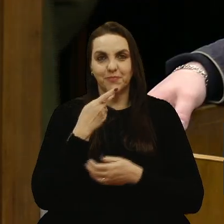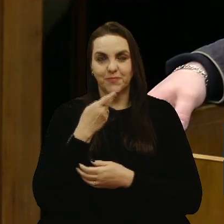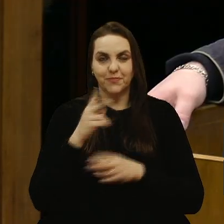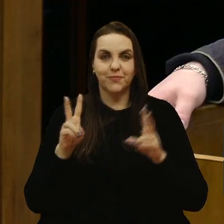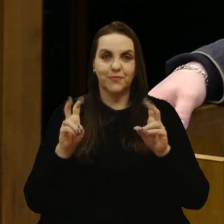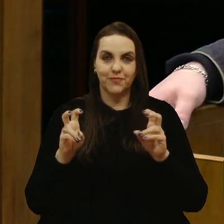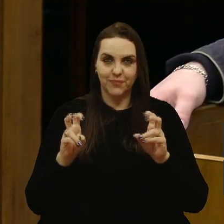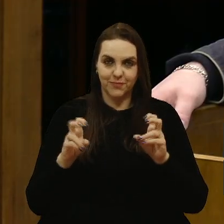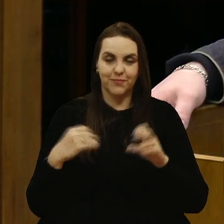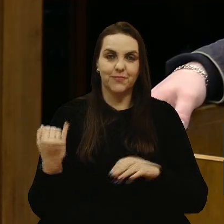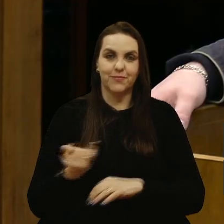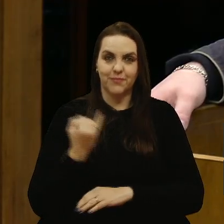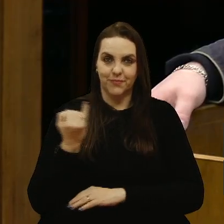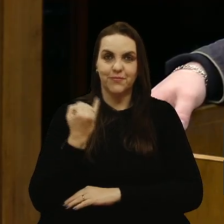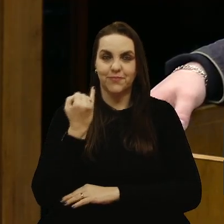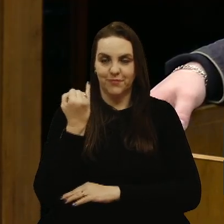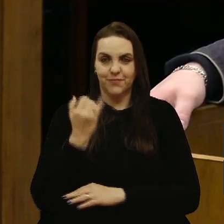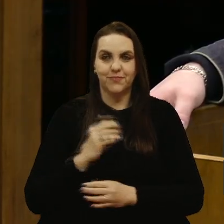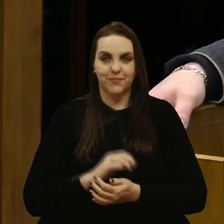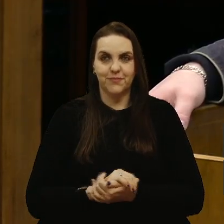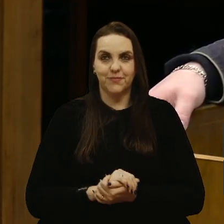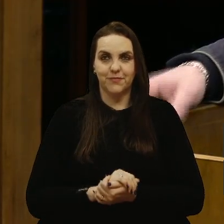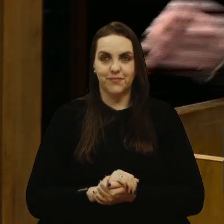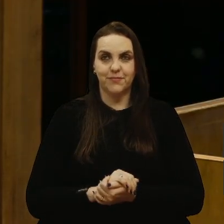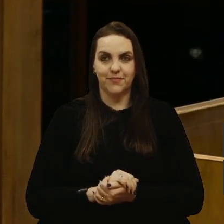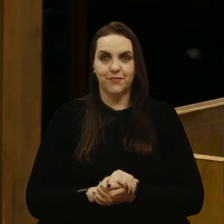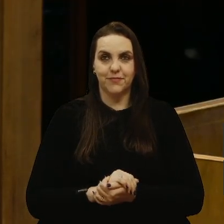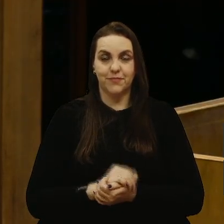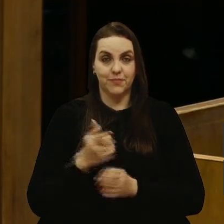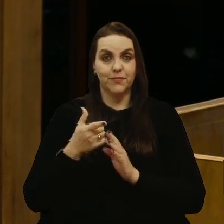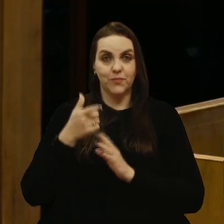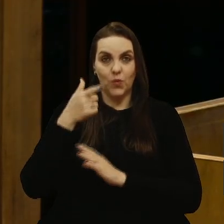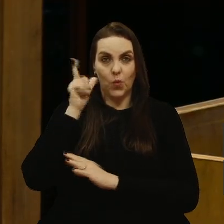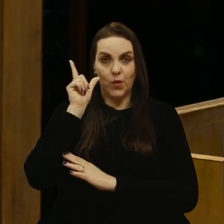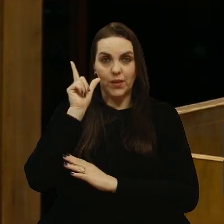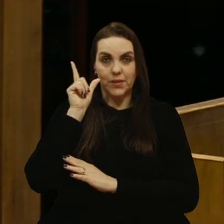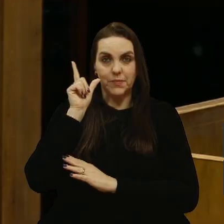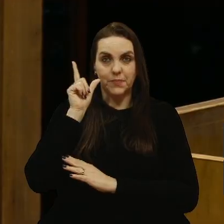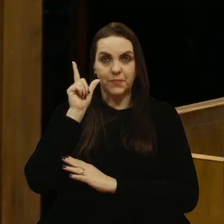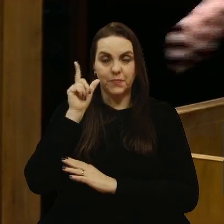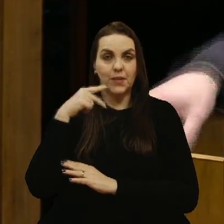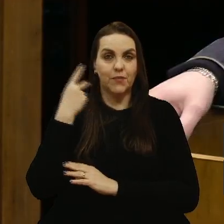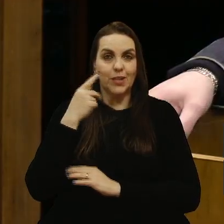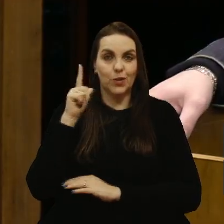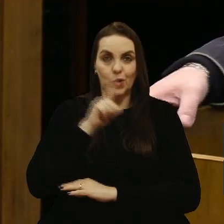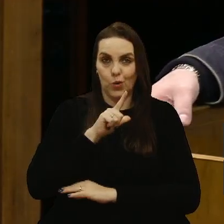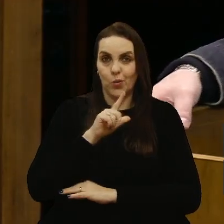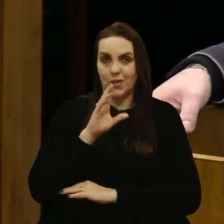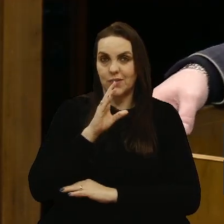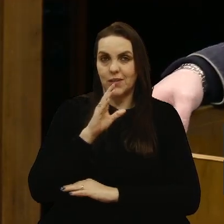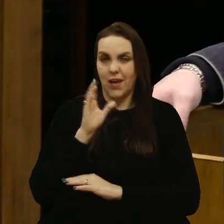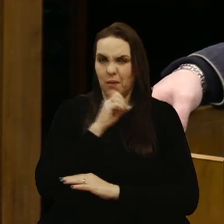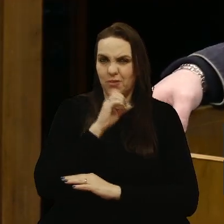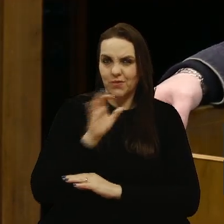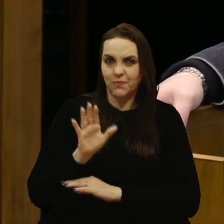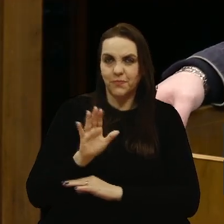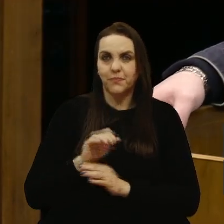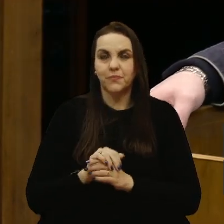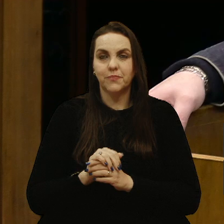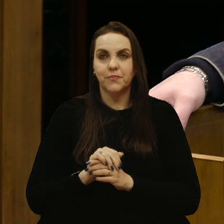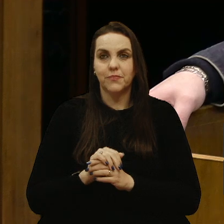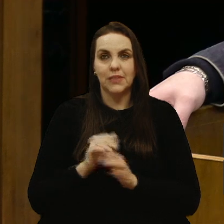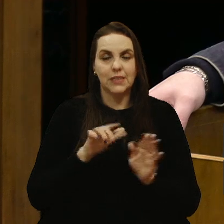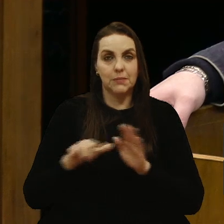assunto de grande relevância, que ontem a partir do vereador Lucas, rapidamente, mas na semana passada, entre segunda